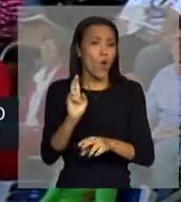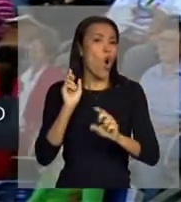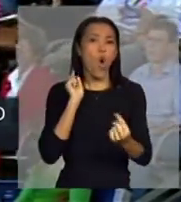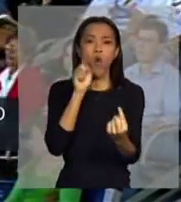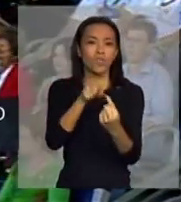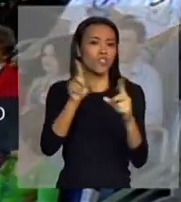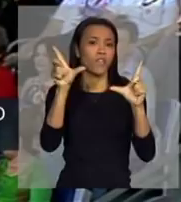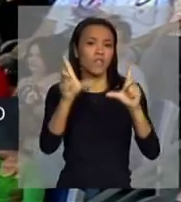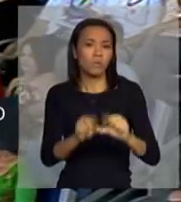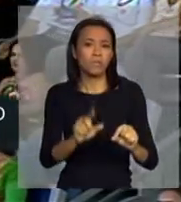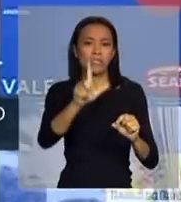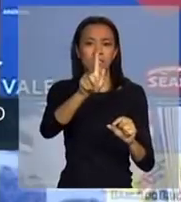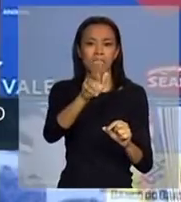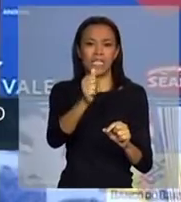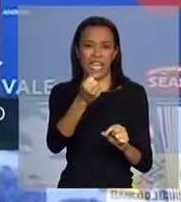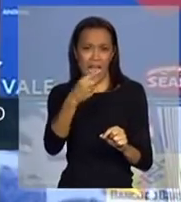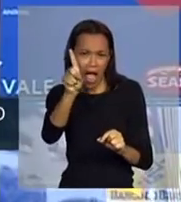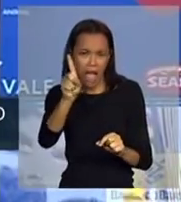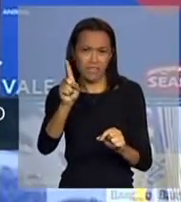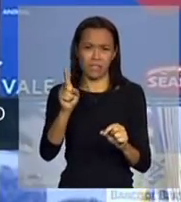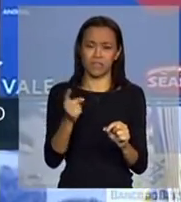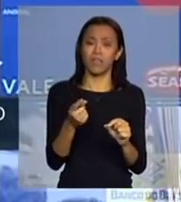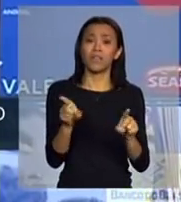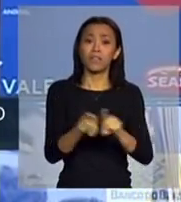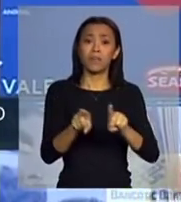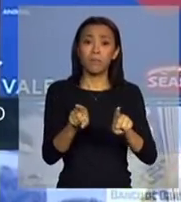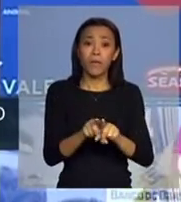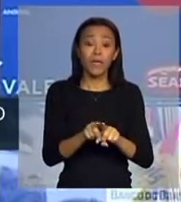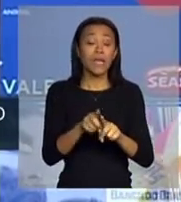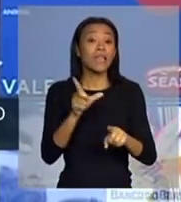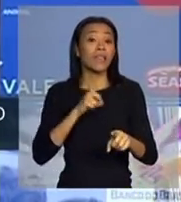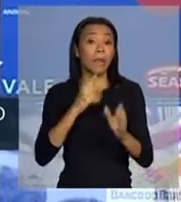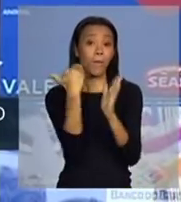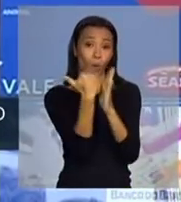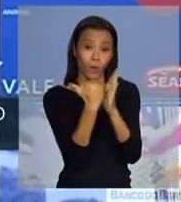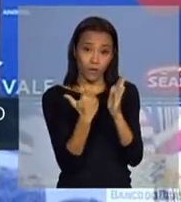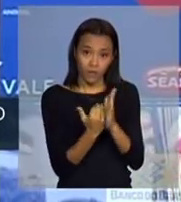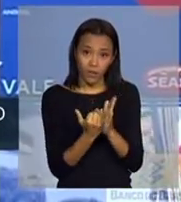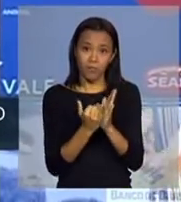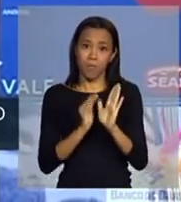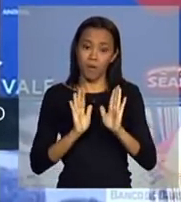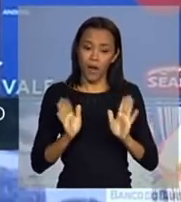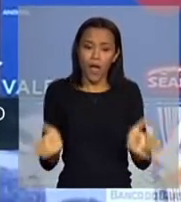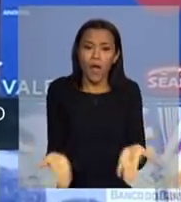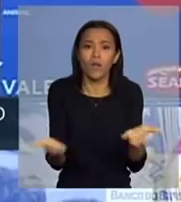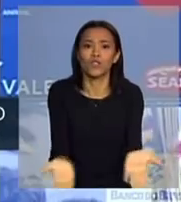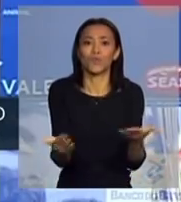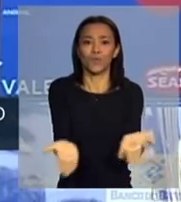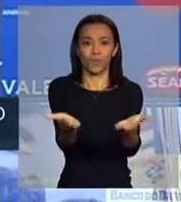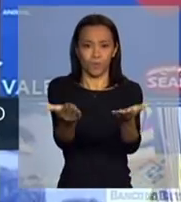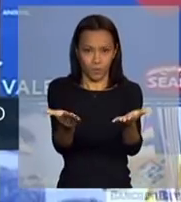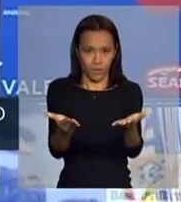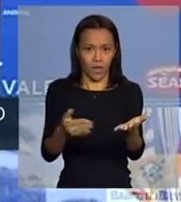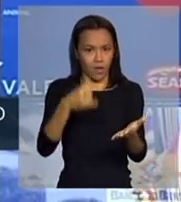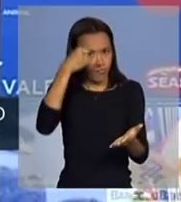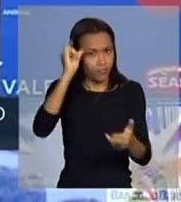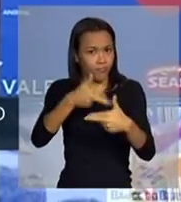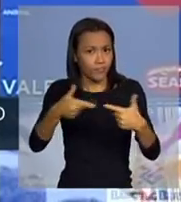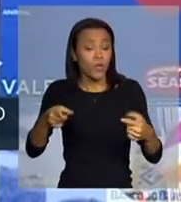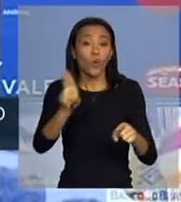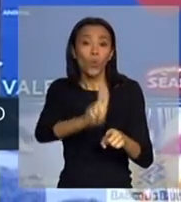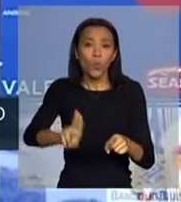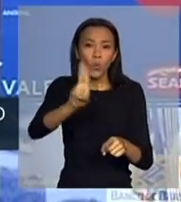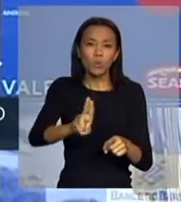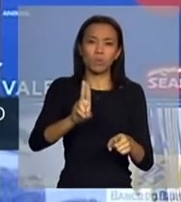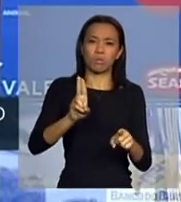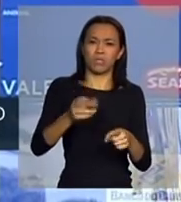a emissão de gases de efeito estufa e tem programas específicos de recuperação de pastagens, tratamento de dejetos animais